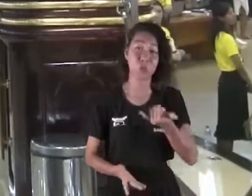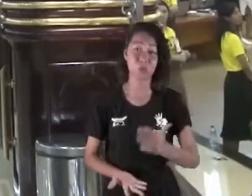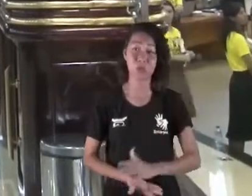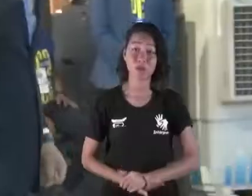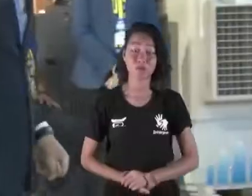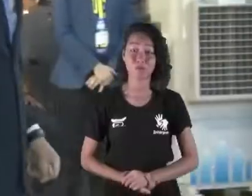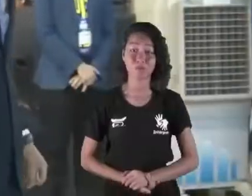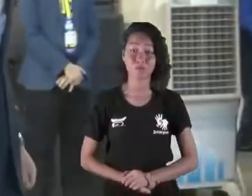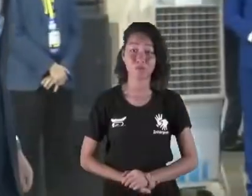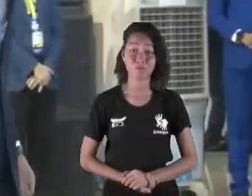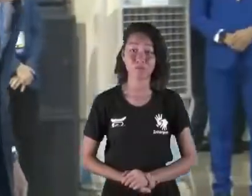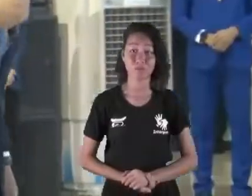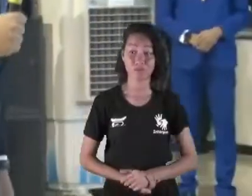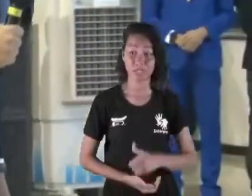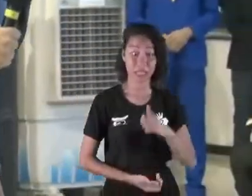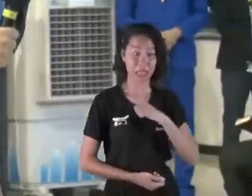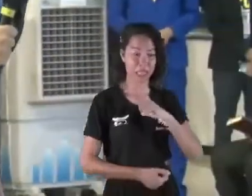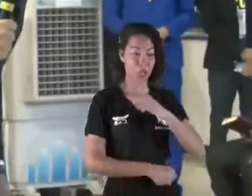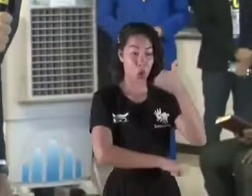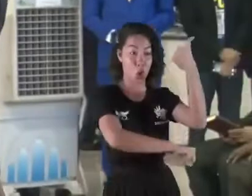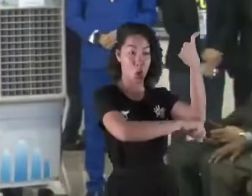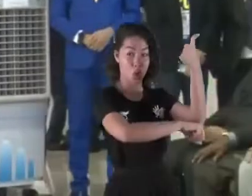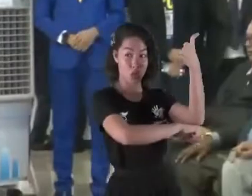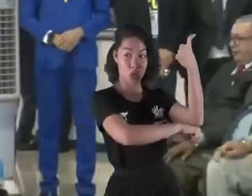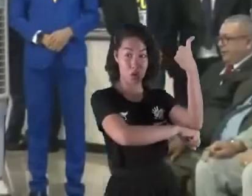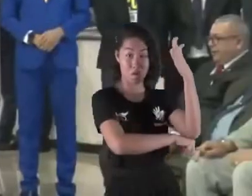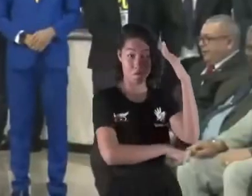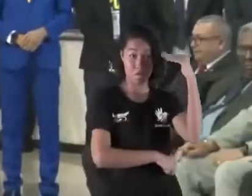Tem hotel 5 estrelas lá?